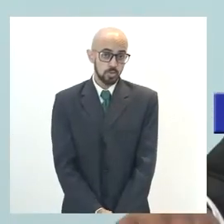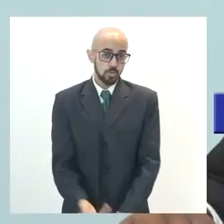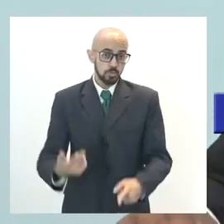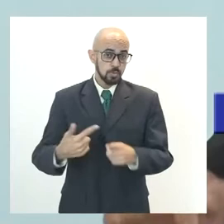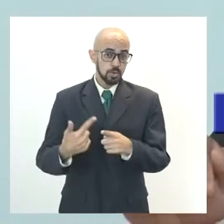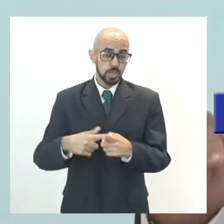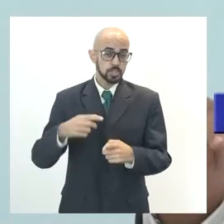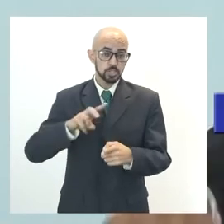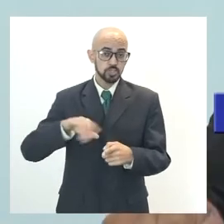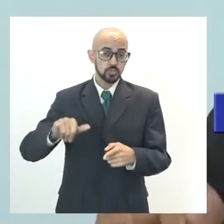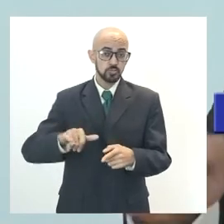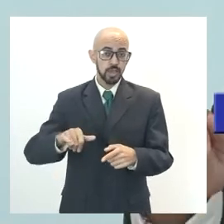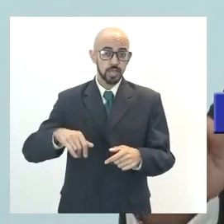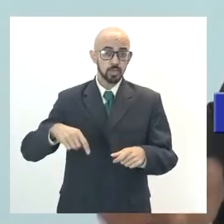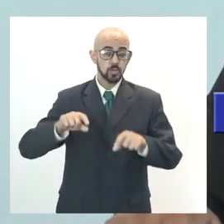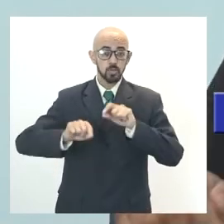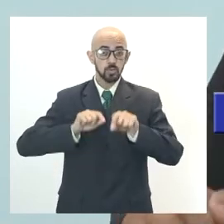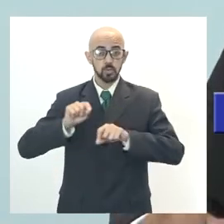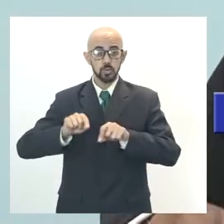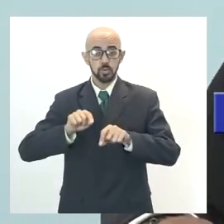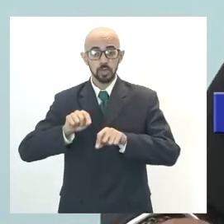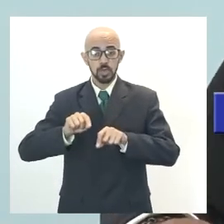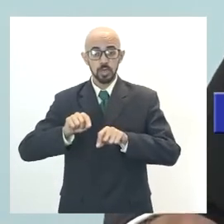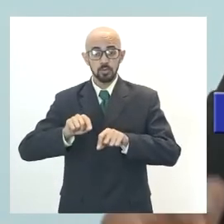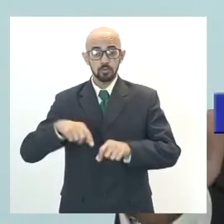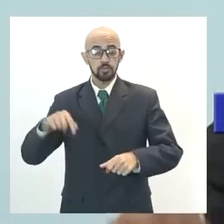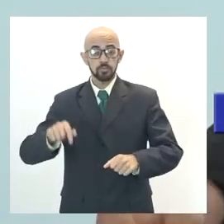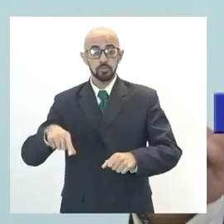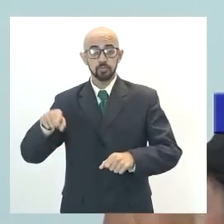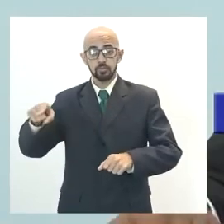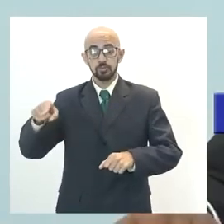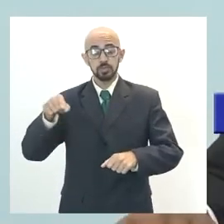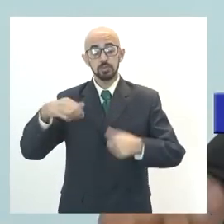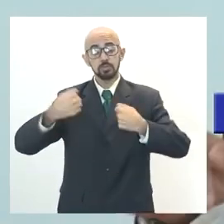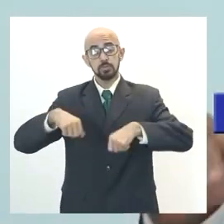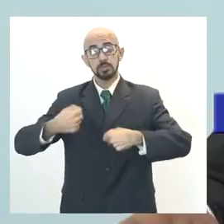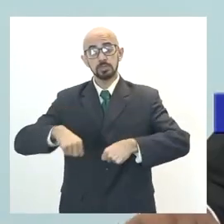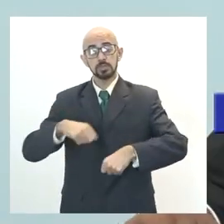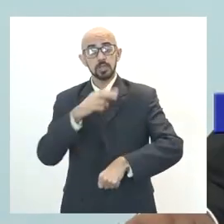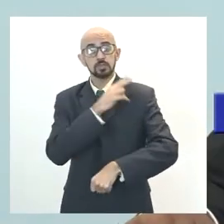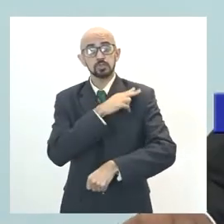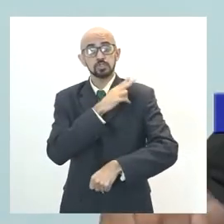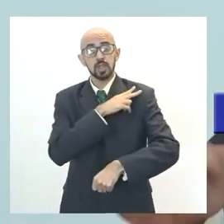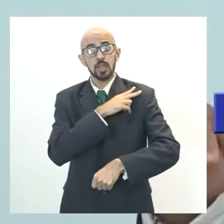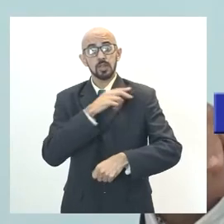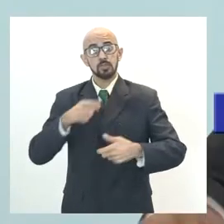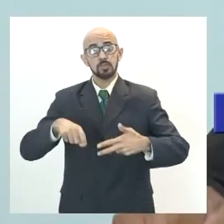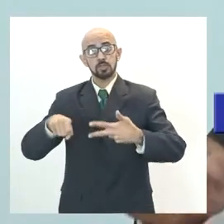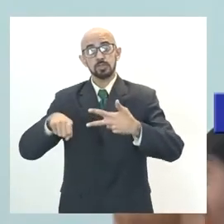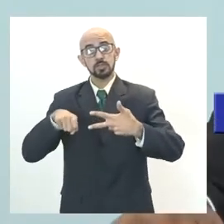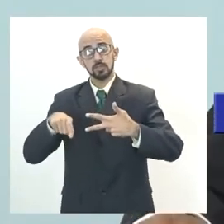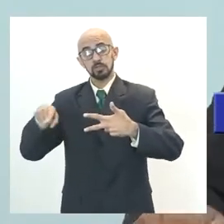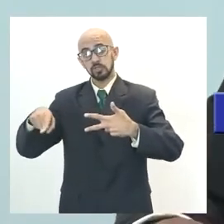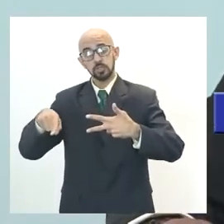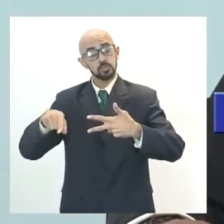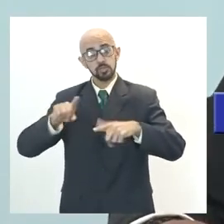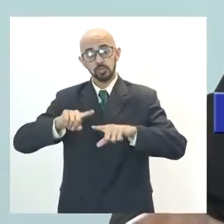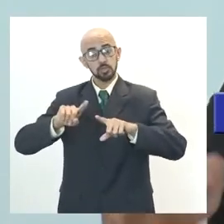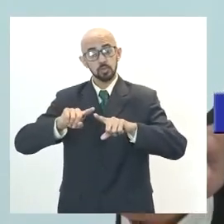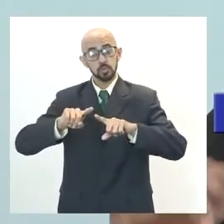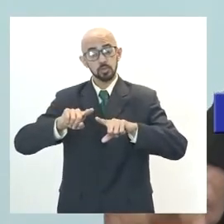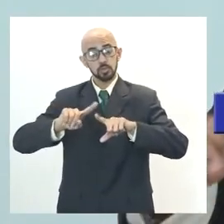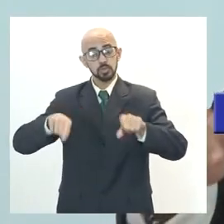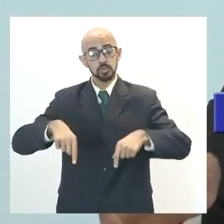vamos ficar nas mãos do chefe do executivo o serviço público desse país Ele vai acabar